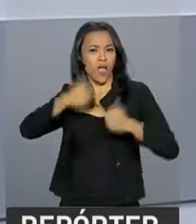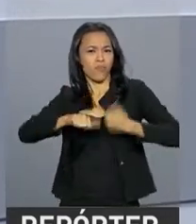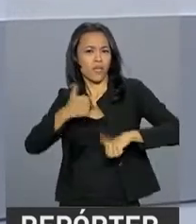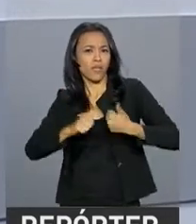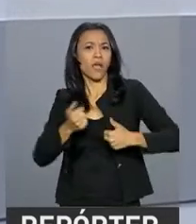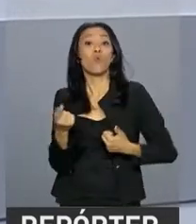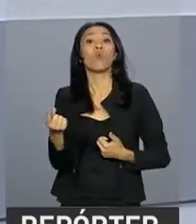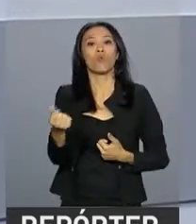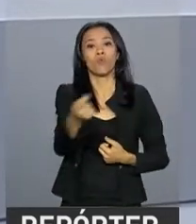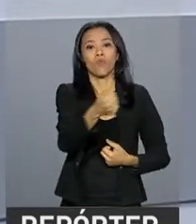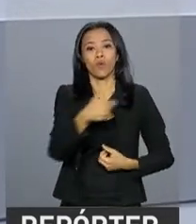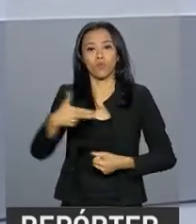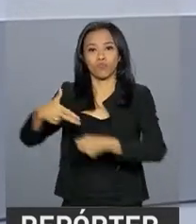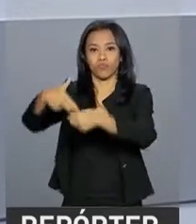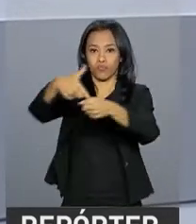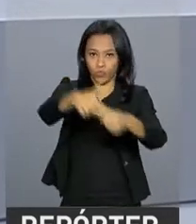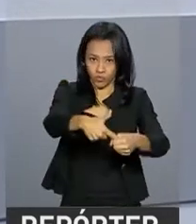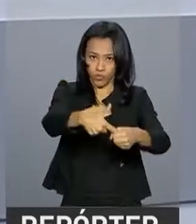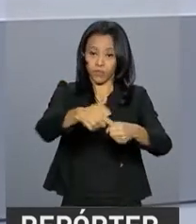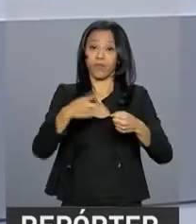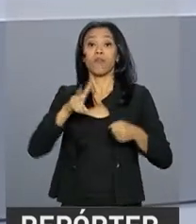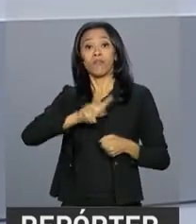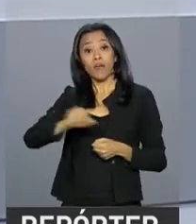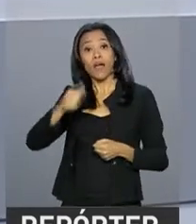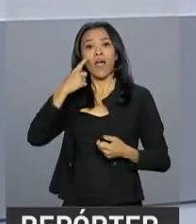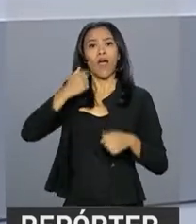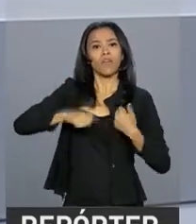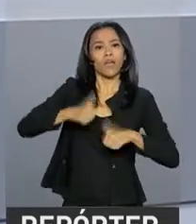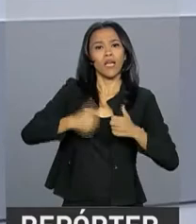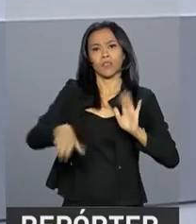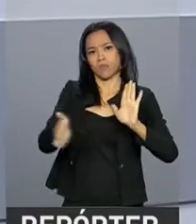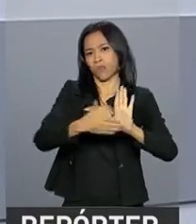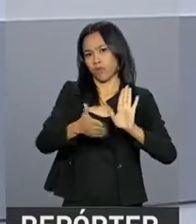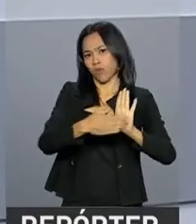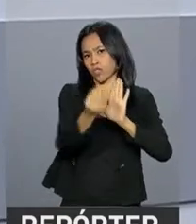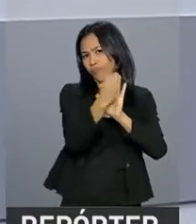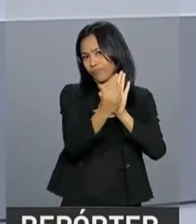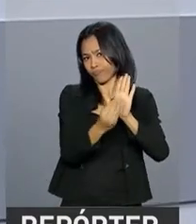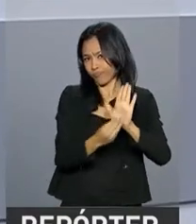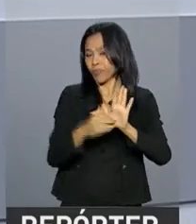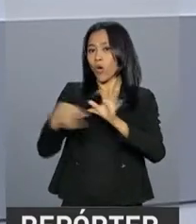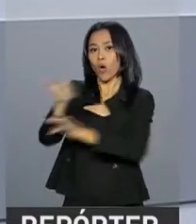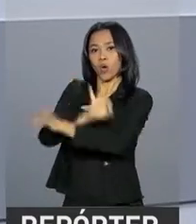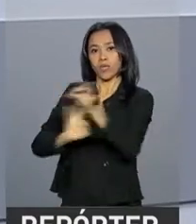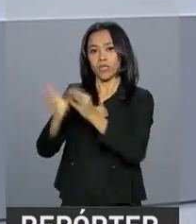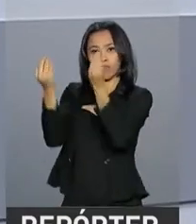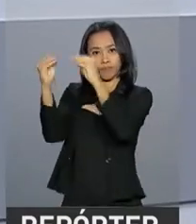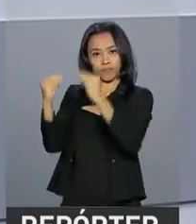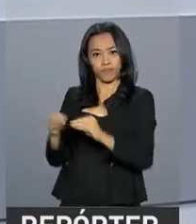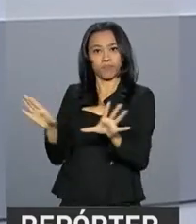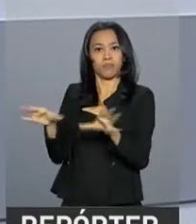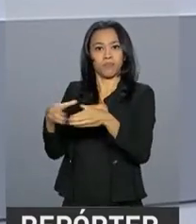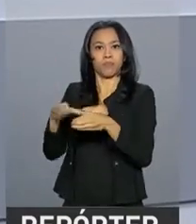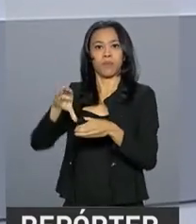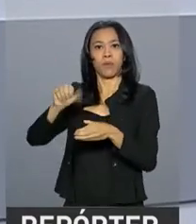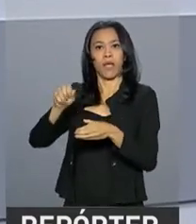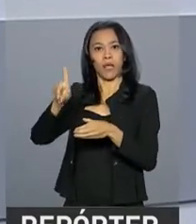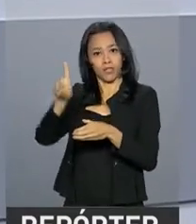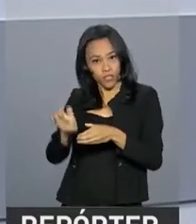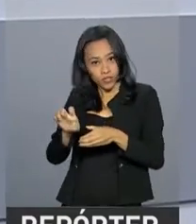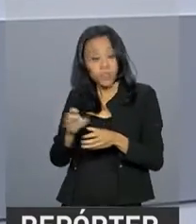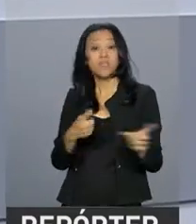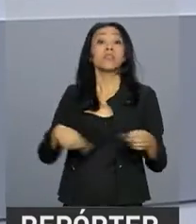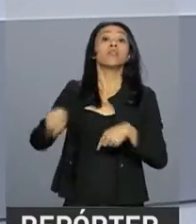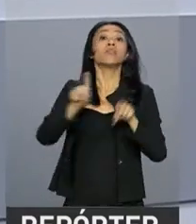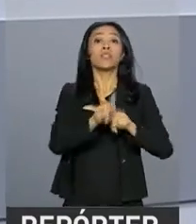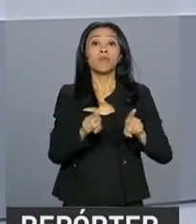combustíveis. O grupo vai avaliar a implantação de medidas propostas pelo CADE para repensar o setor de combustíveis e